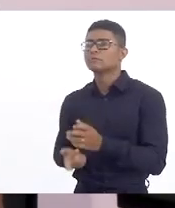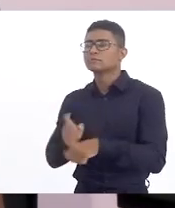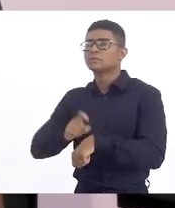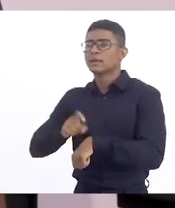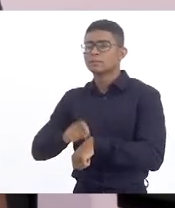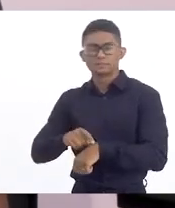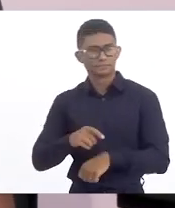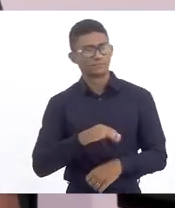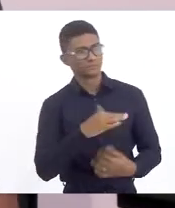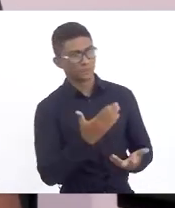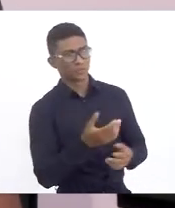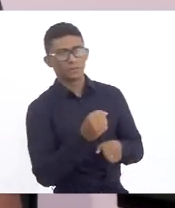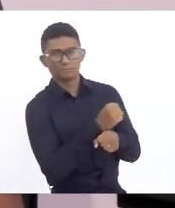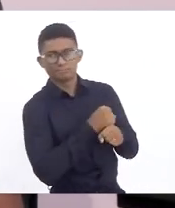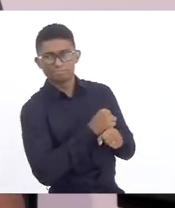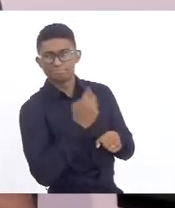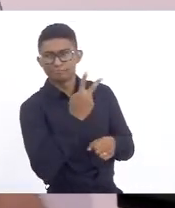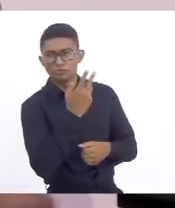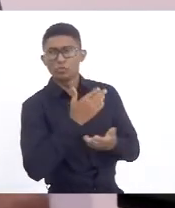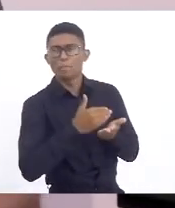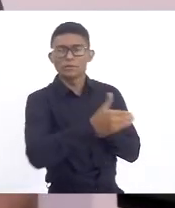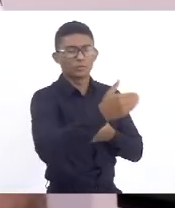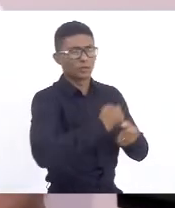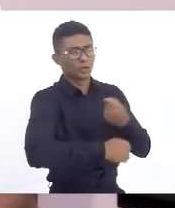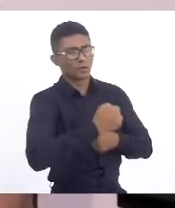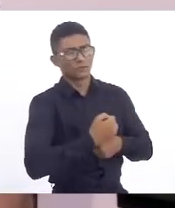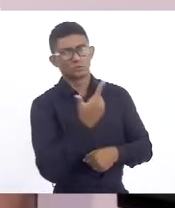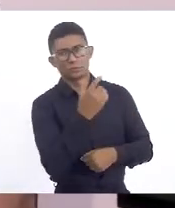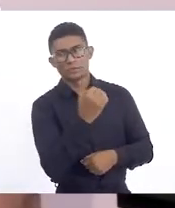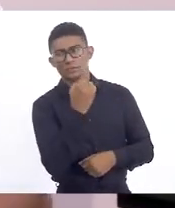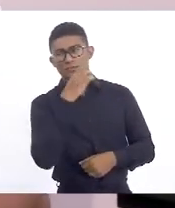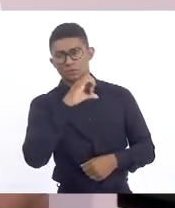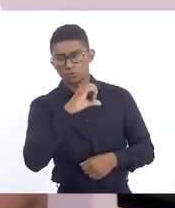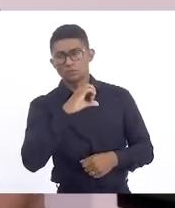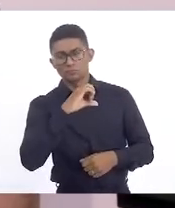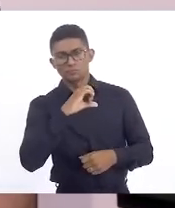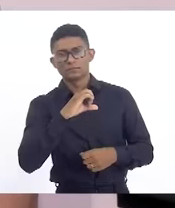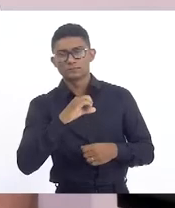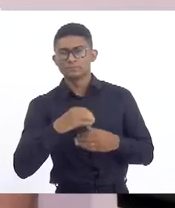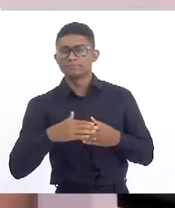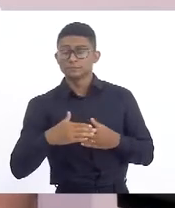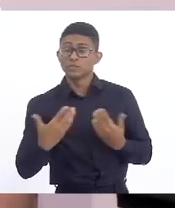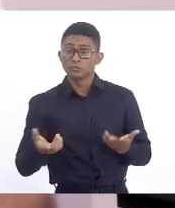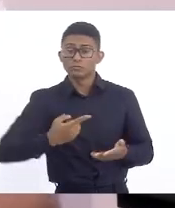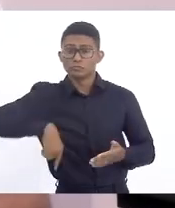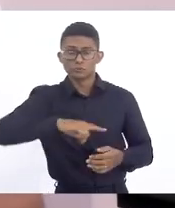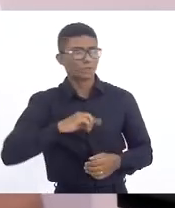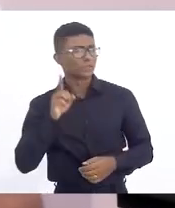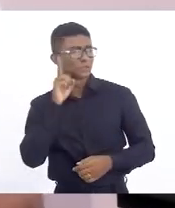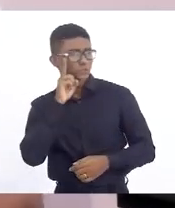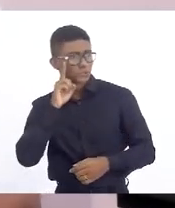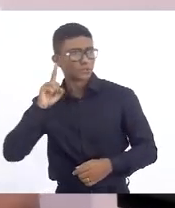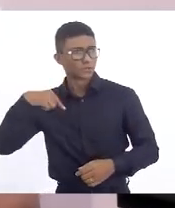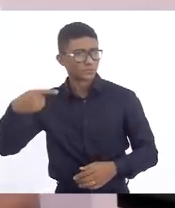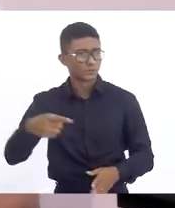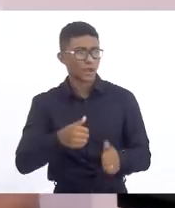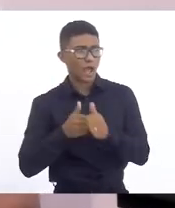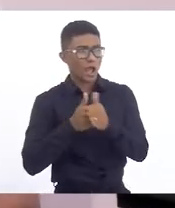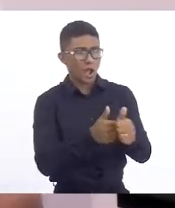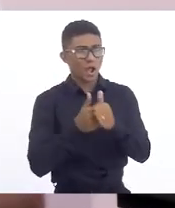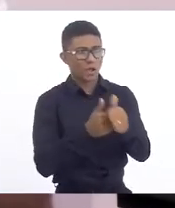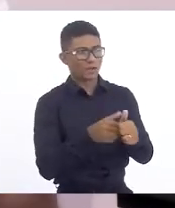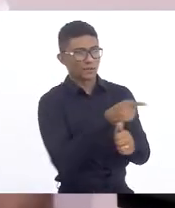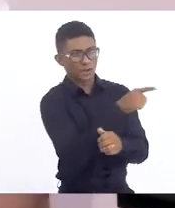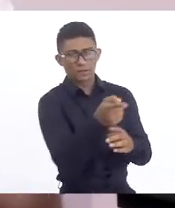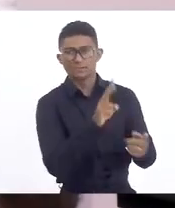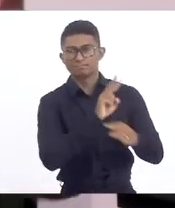no verão de 2019-2020, que nós passamos a acompanhar diariamente o trabalho de monitoramento da Lagoa do Guandu